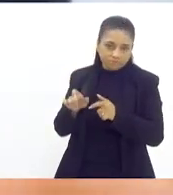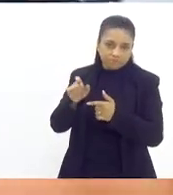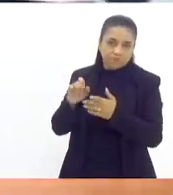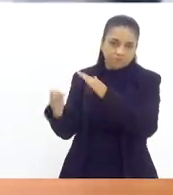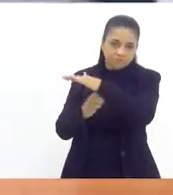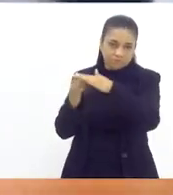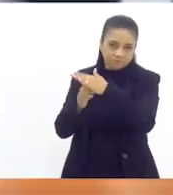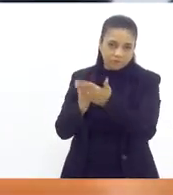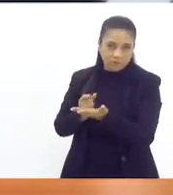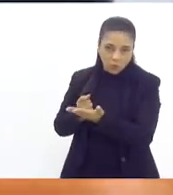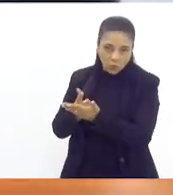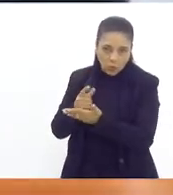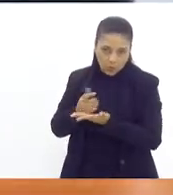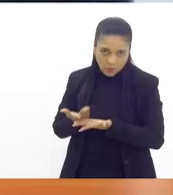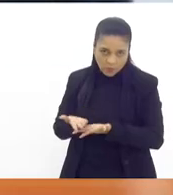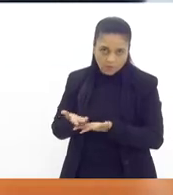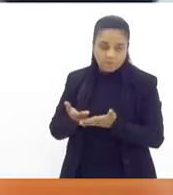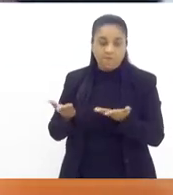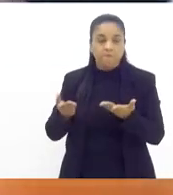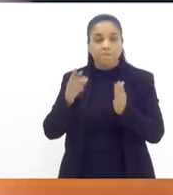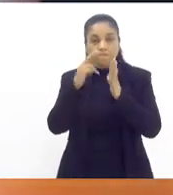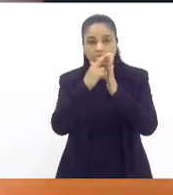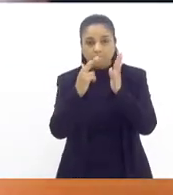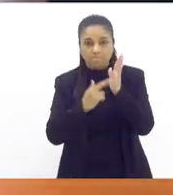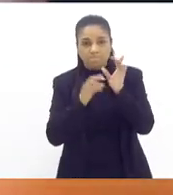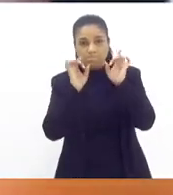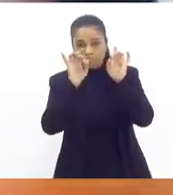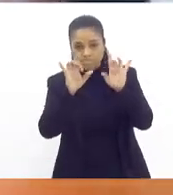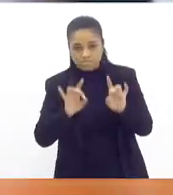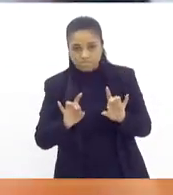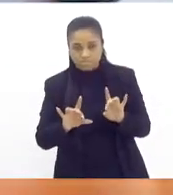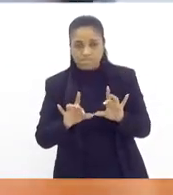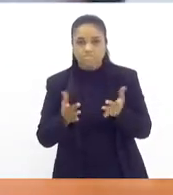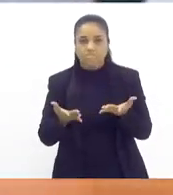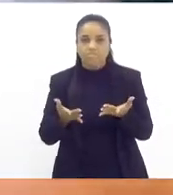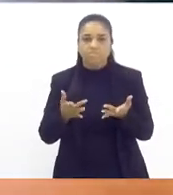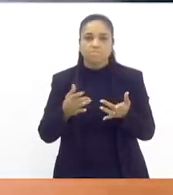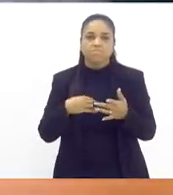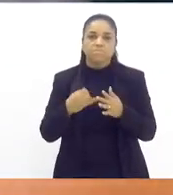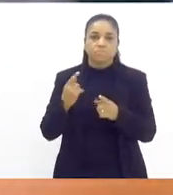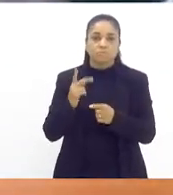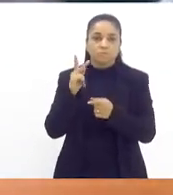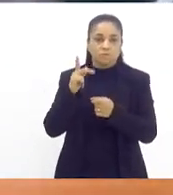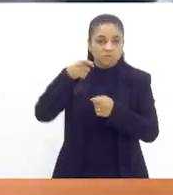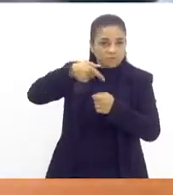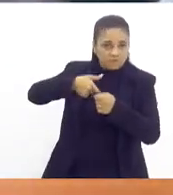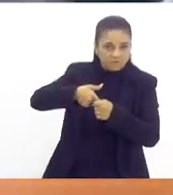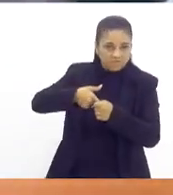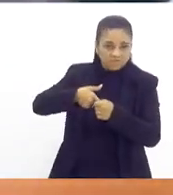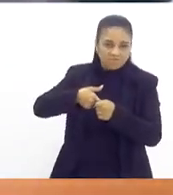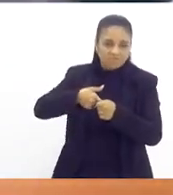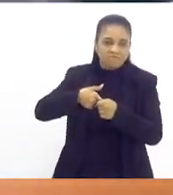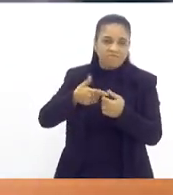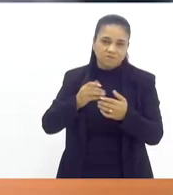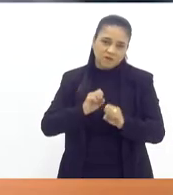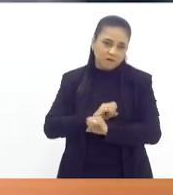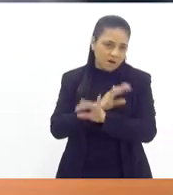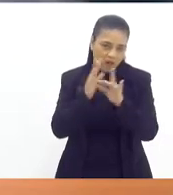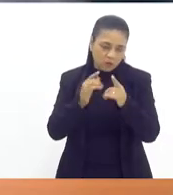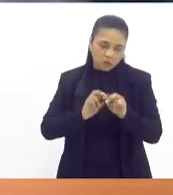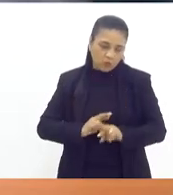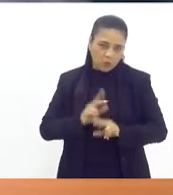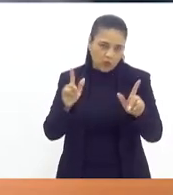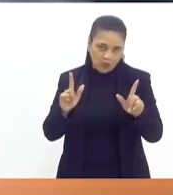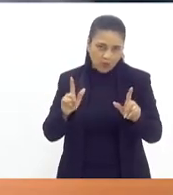aquisição. Então, esses são os regimes específicos, que não são favorecidos. A ideia, por exemplo, para combustível não é ter regime favorecido. Claramente não é.